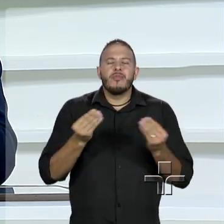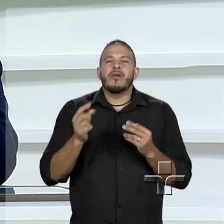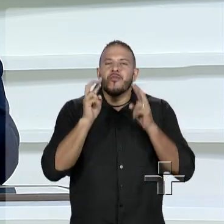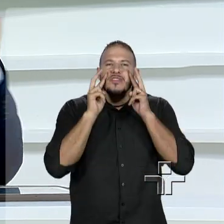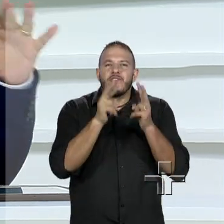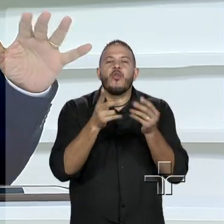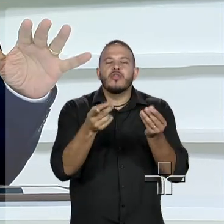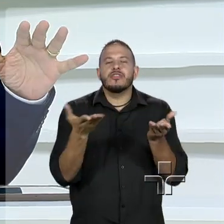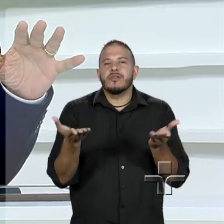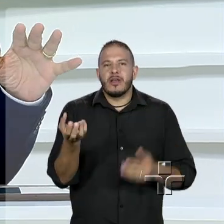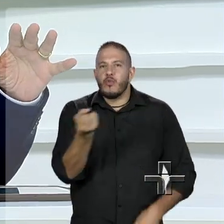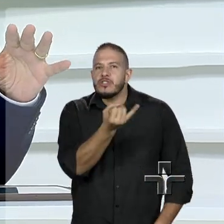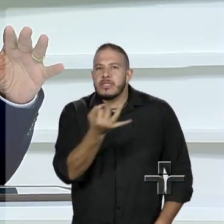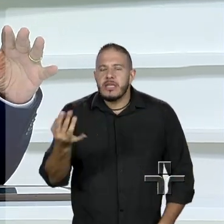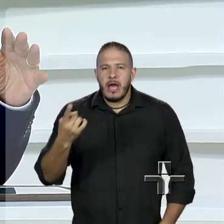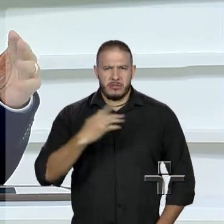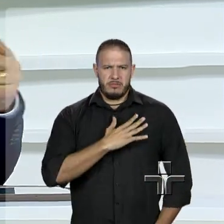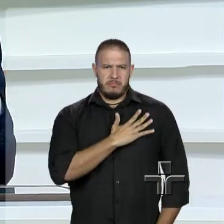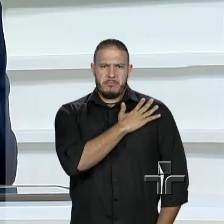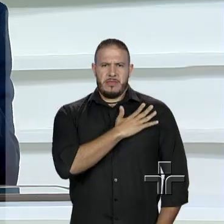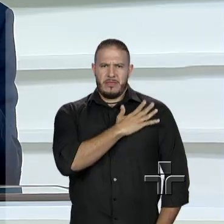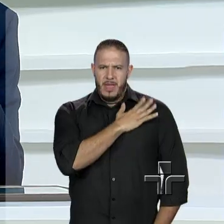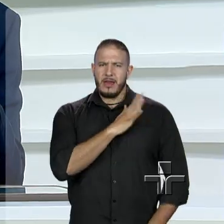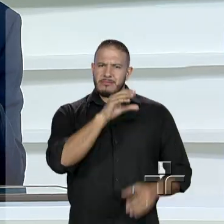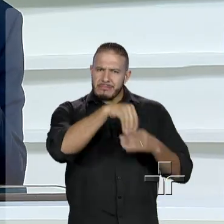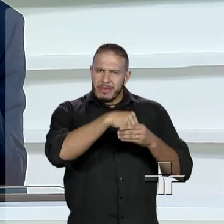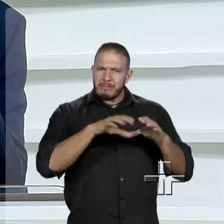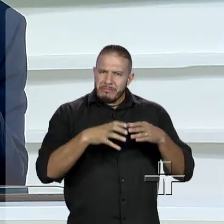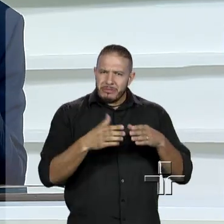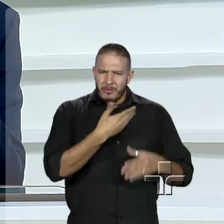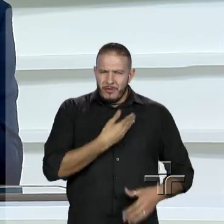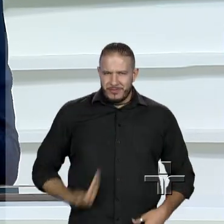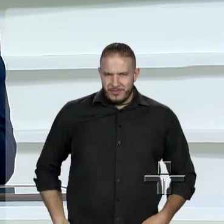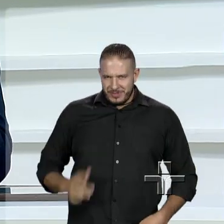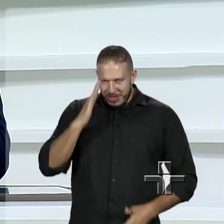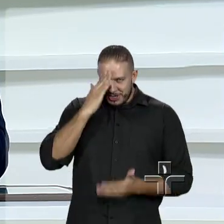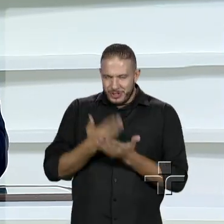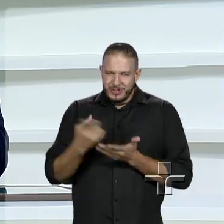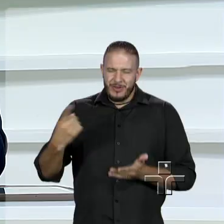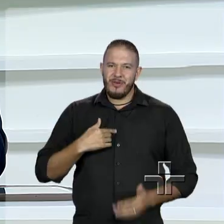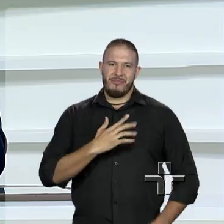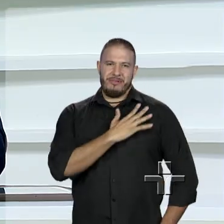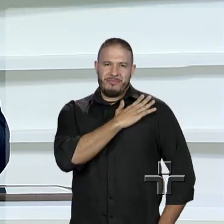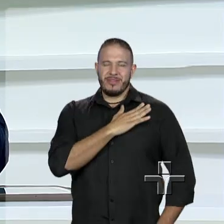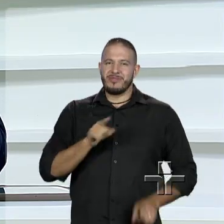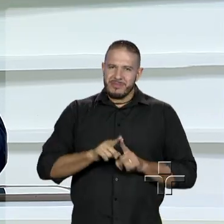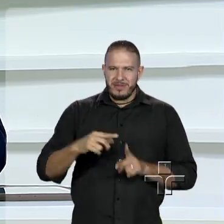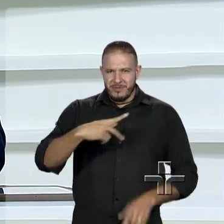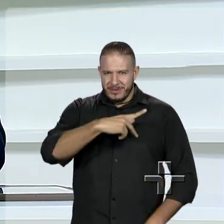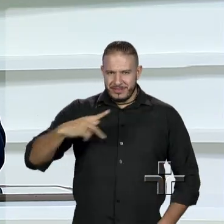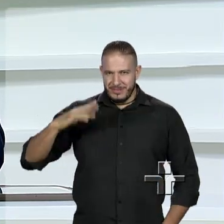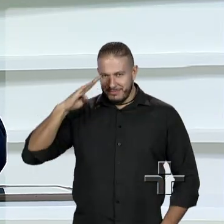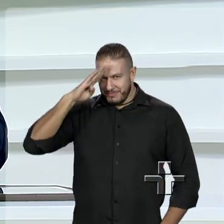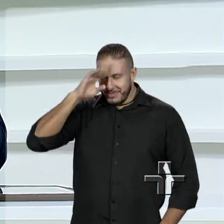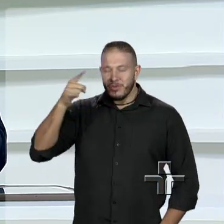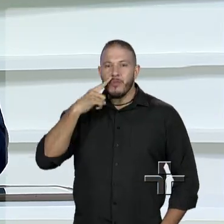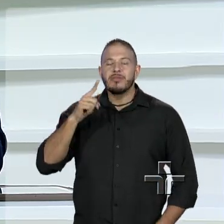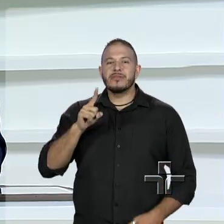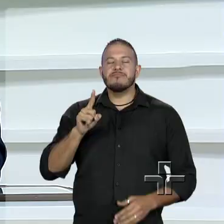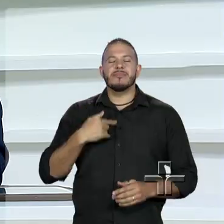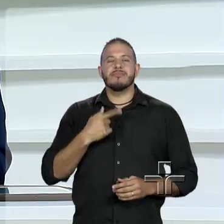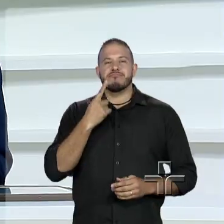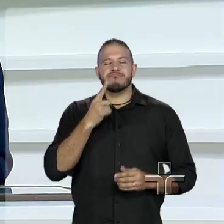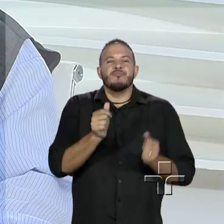essa quantidade de militares no governo, e o senhor acha que o capitão presidente pode ser tutelado pelos generais